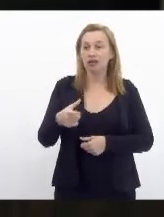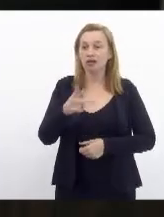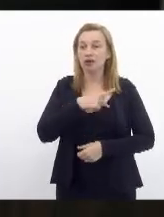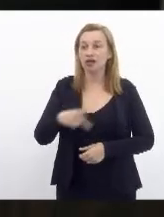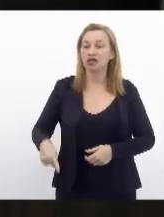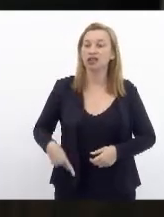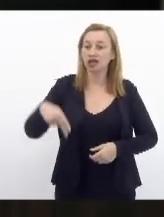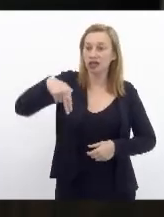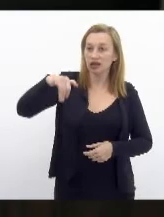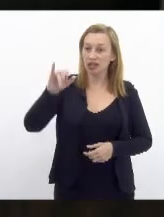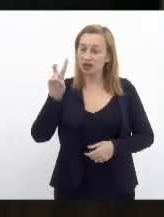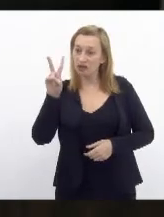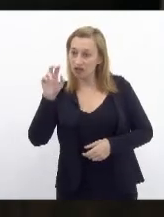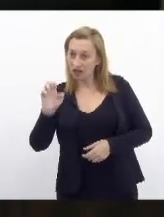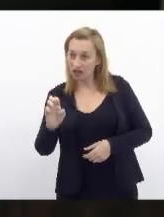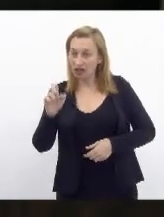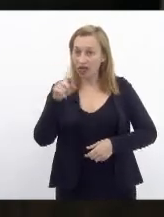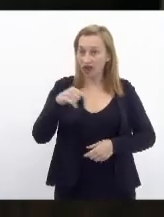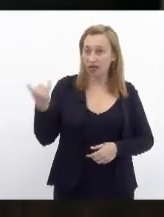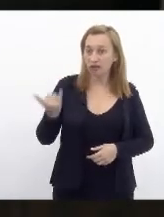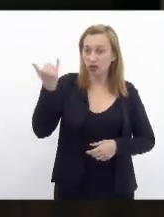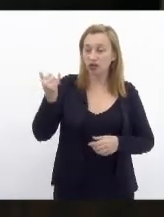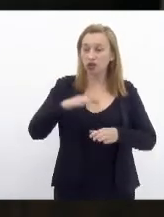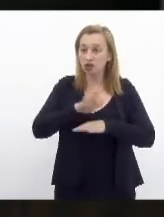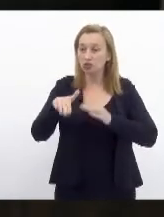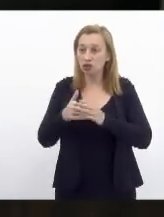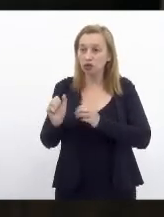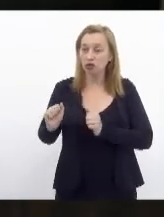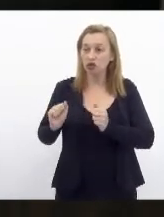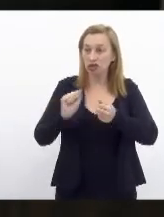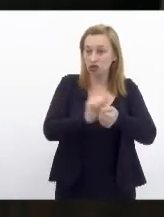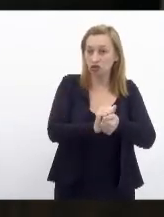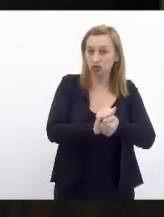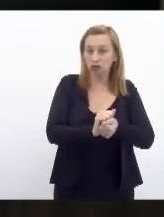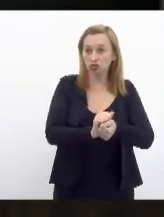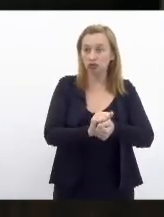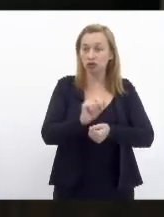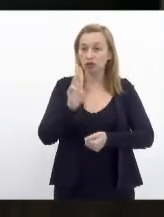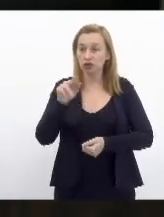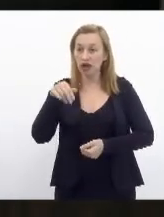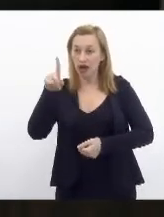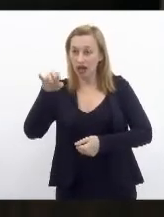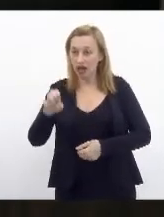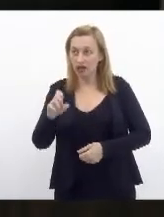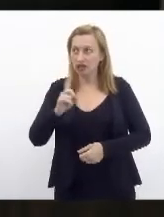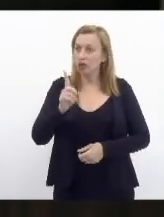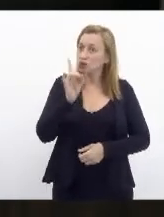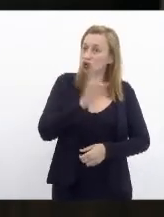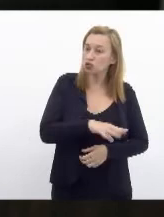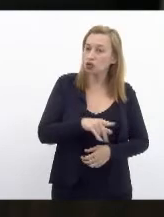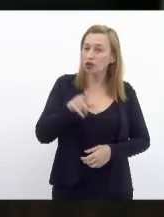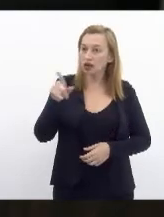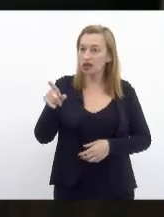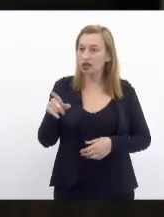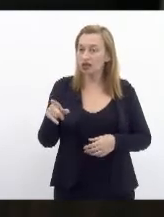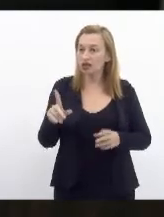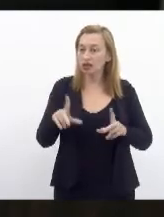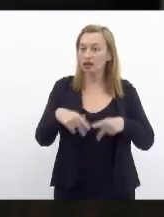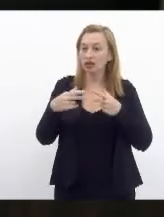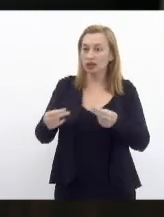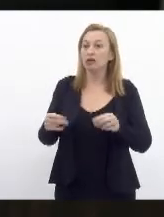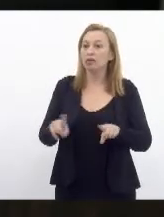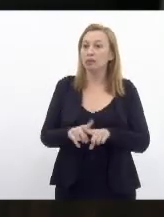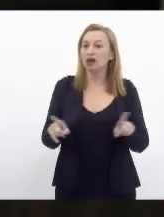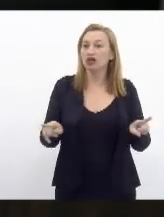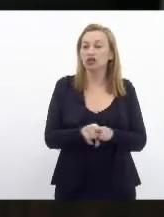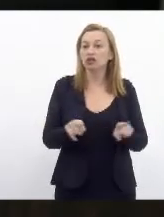E é muito importante que todos possam estar filiados à UNALE. Inclusive, não só esse mimo, esse presente, mas também